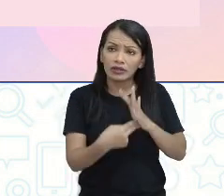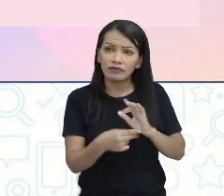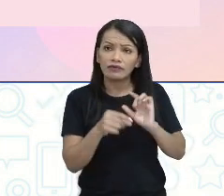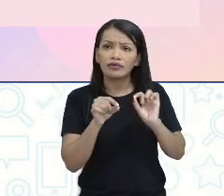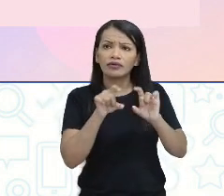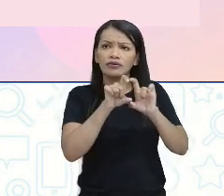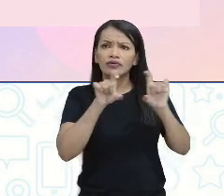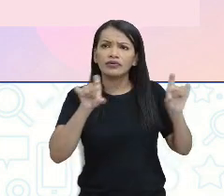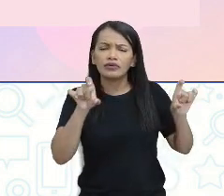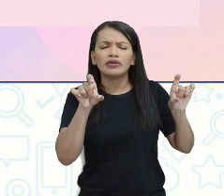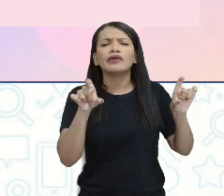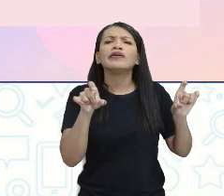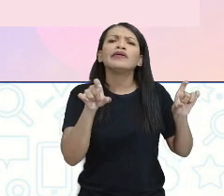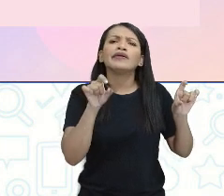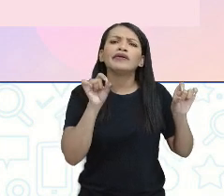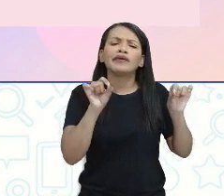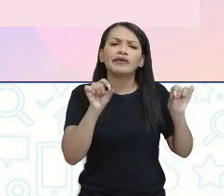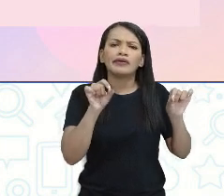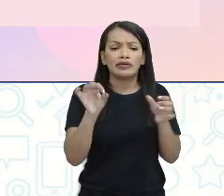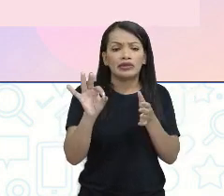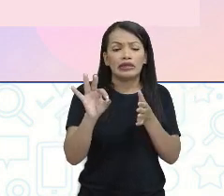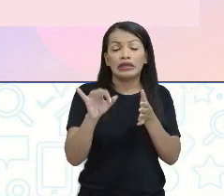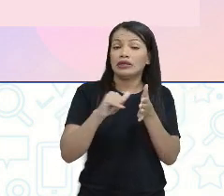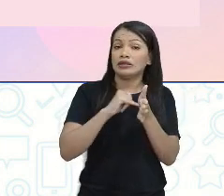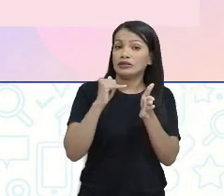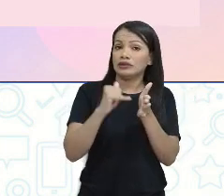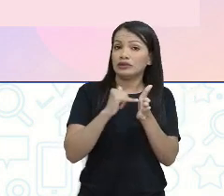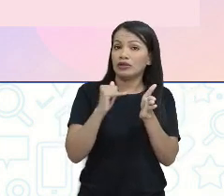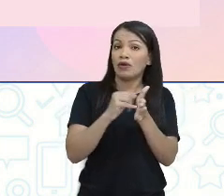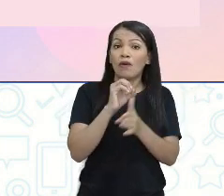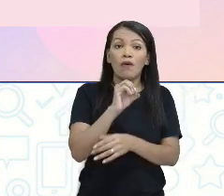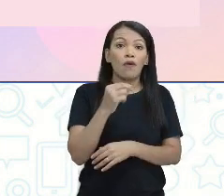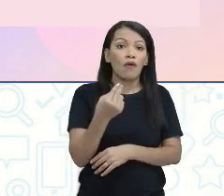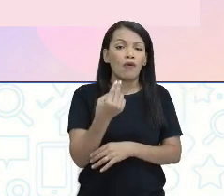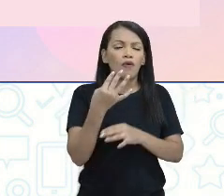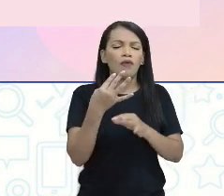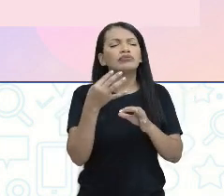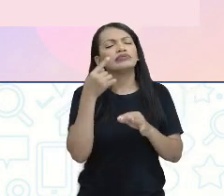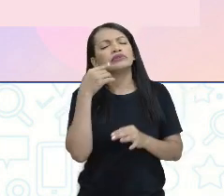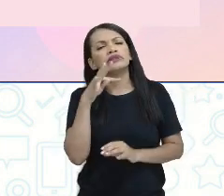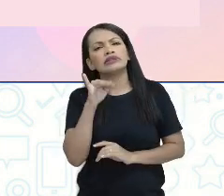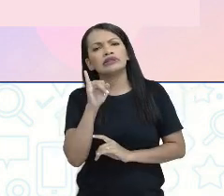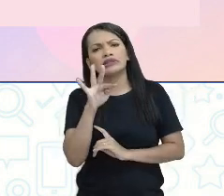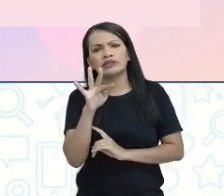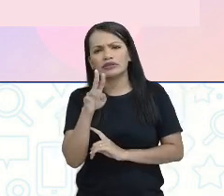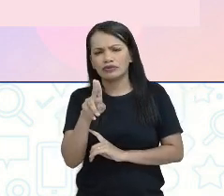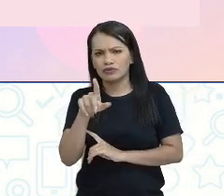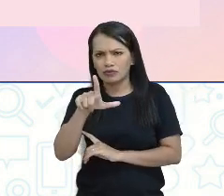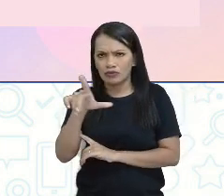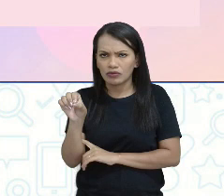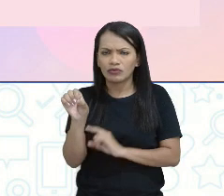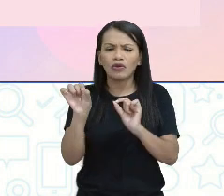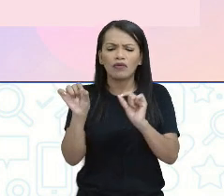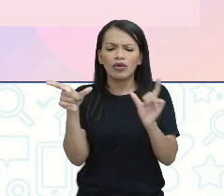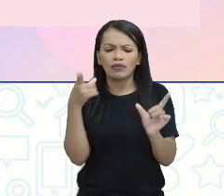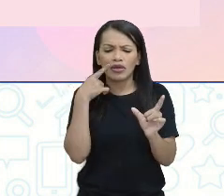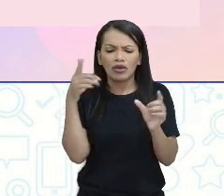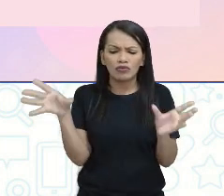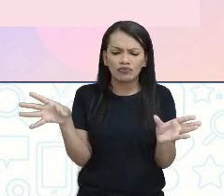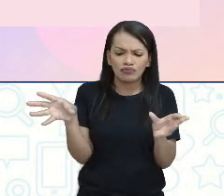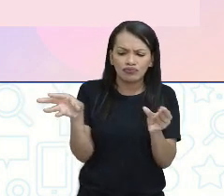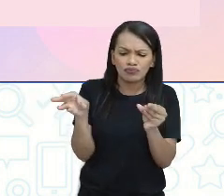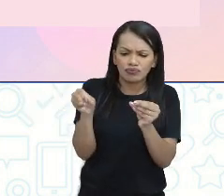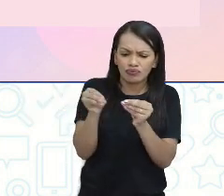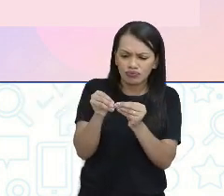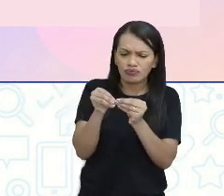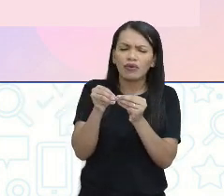título. Em uma obra literária, epígrafe é uma curta citação colocada em uma página no início da obra ou